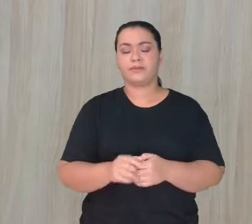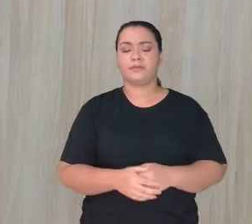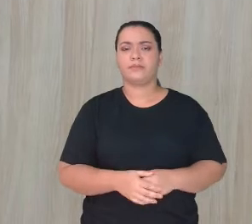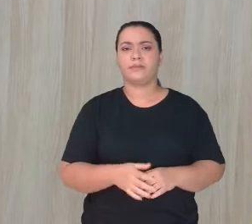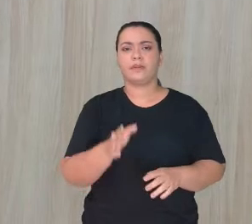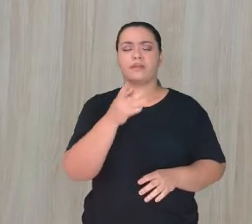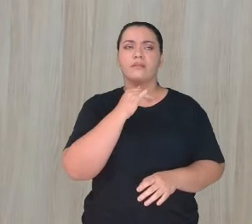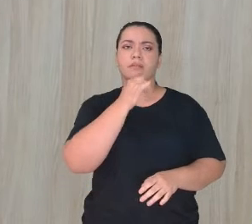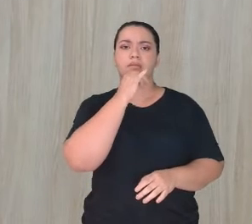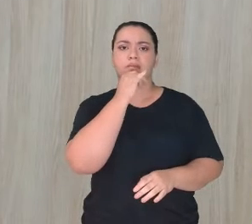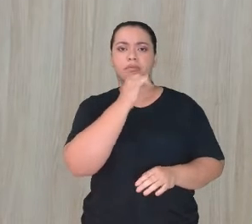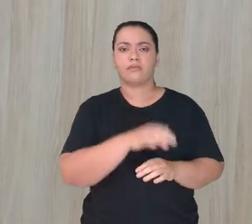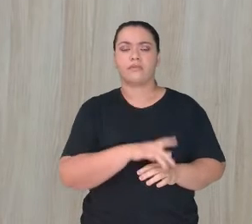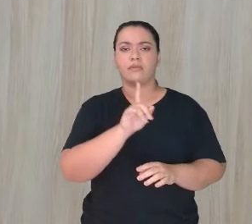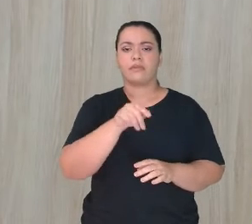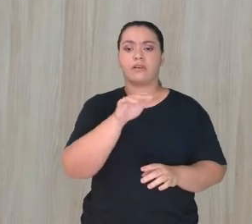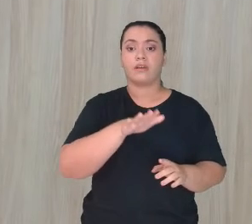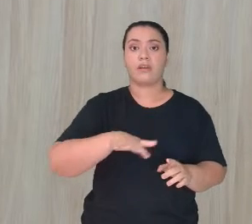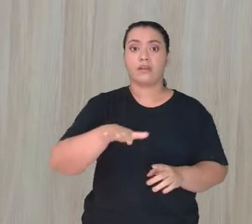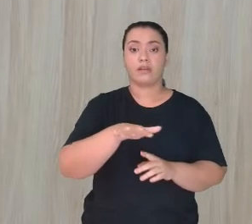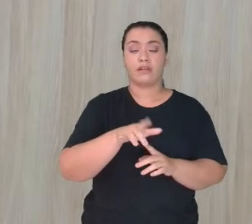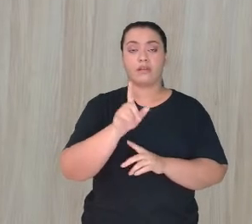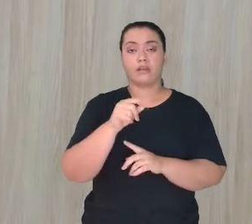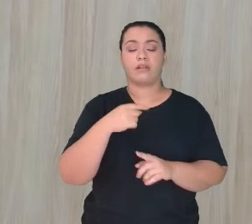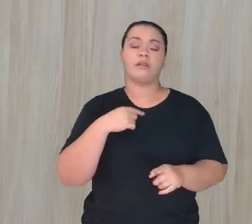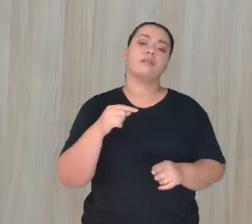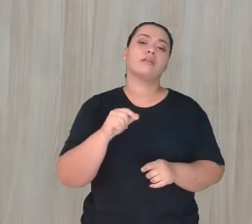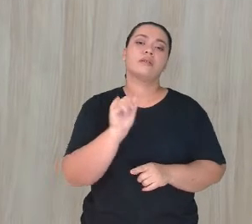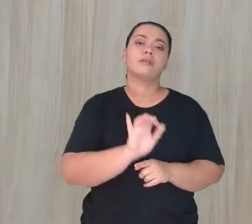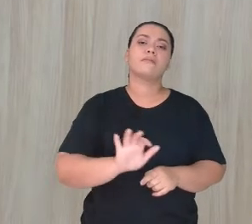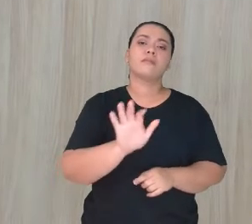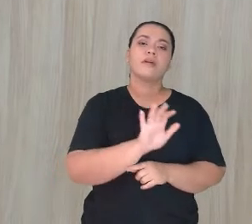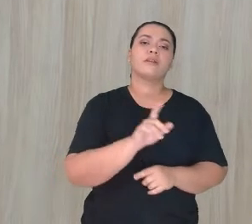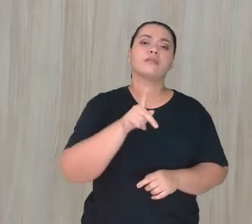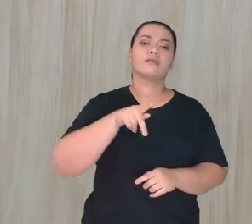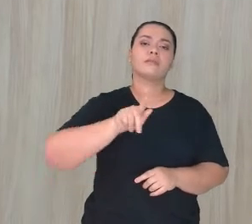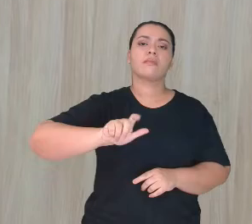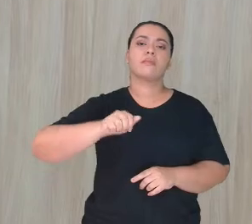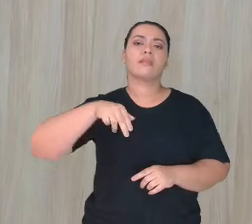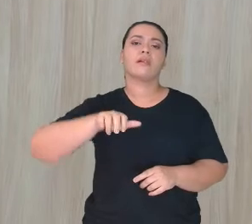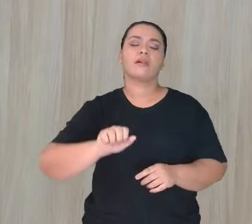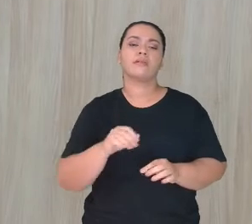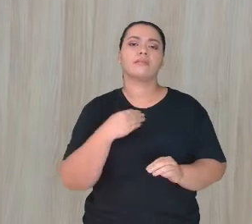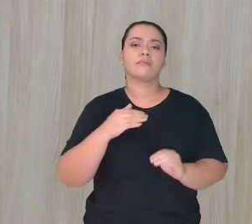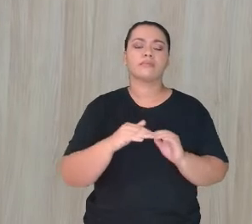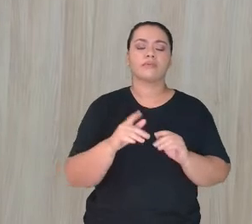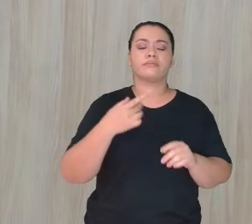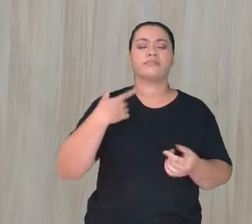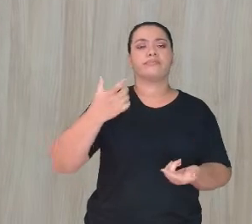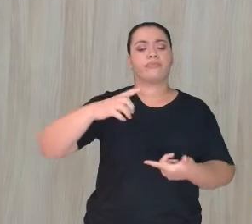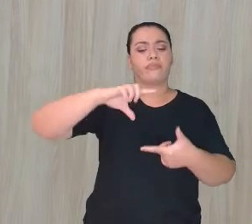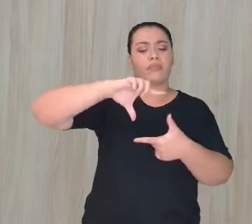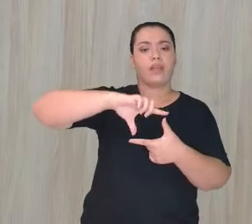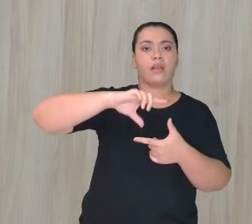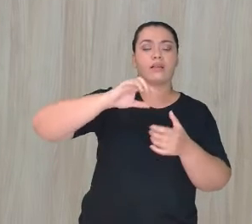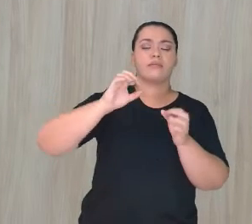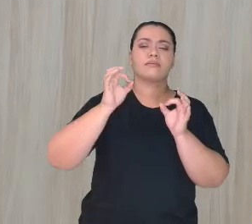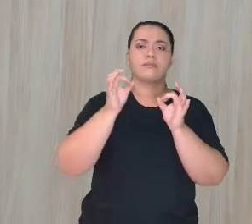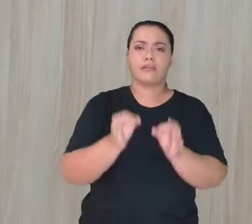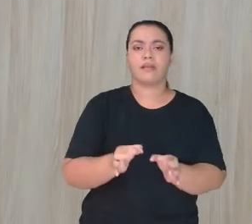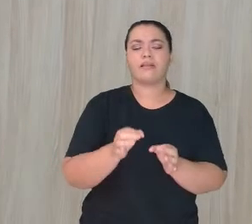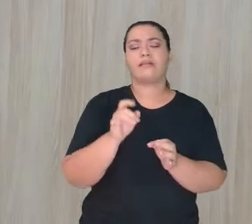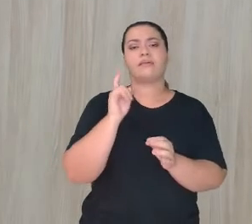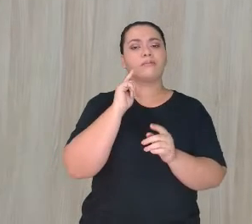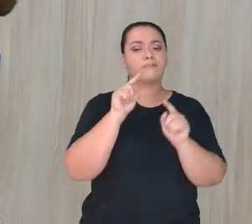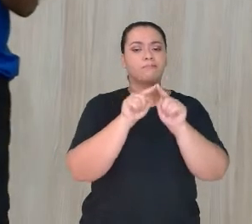assim, de área das figuras planas, você vai ver uma região interna da figura. E aí eu vou ter um quadrado que tem 4 lados iguais. A gente viu nas aulas